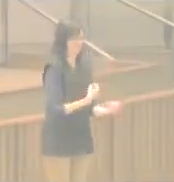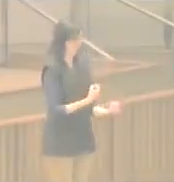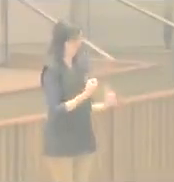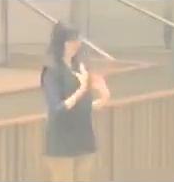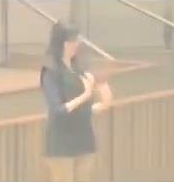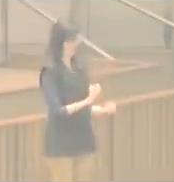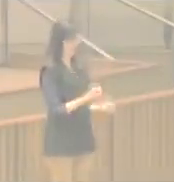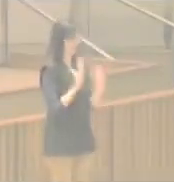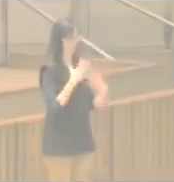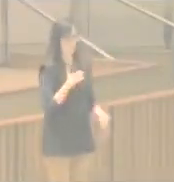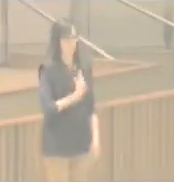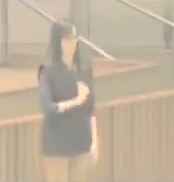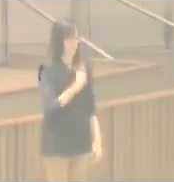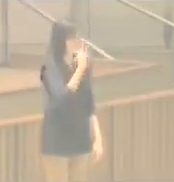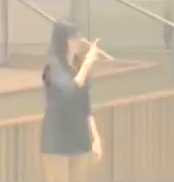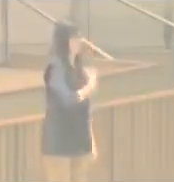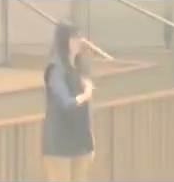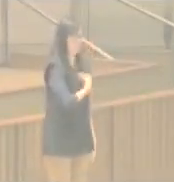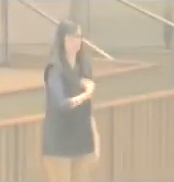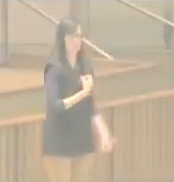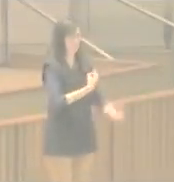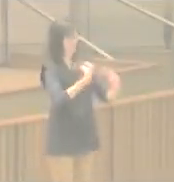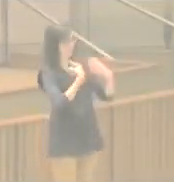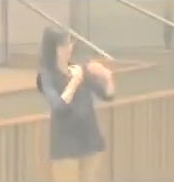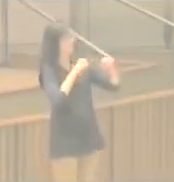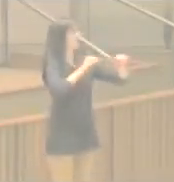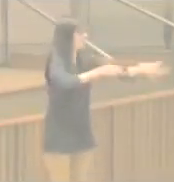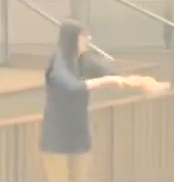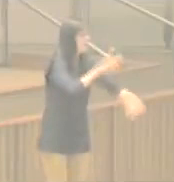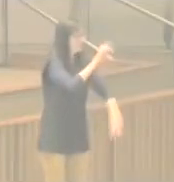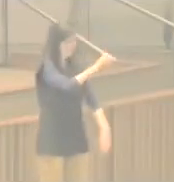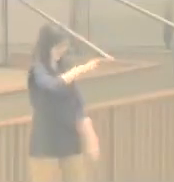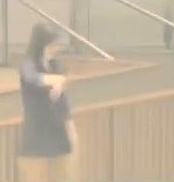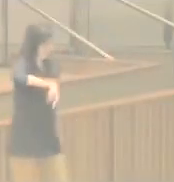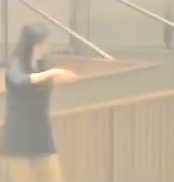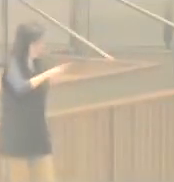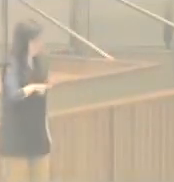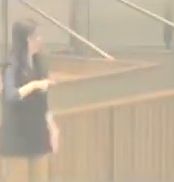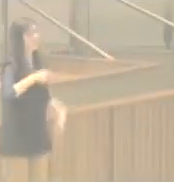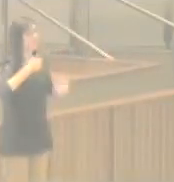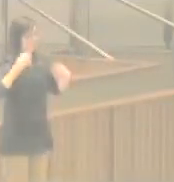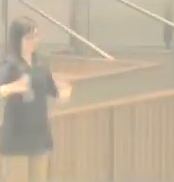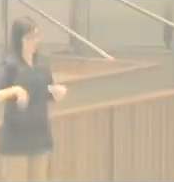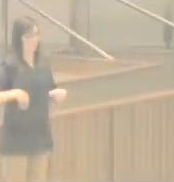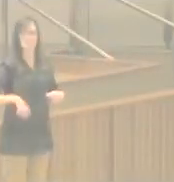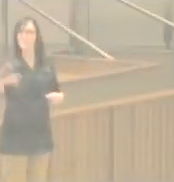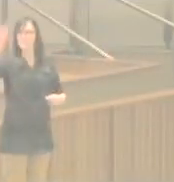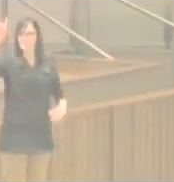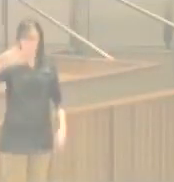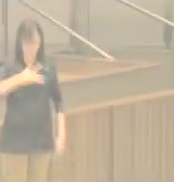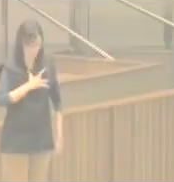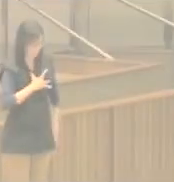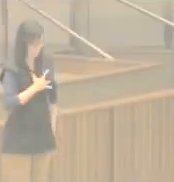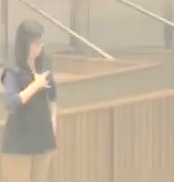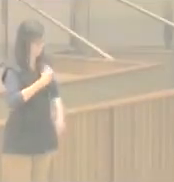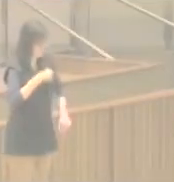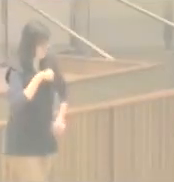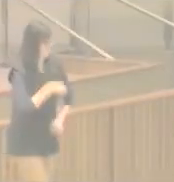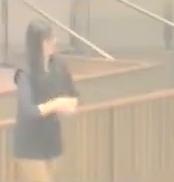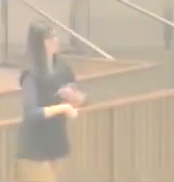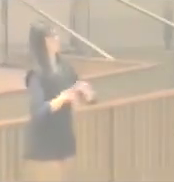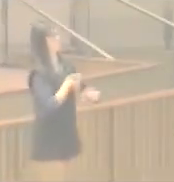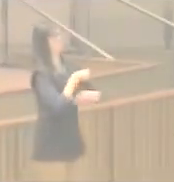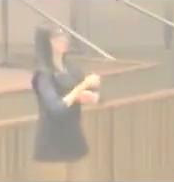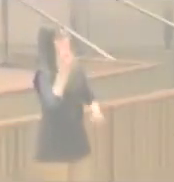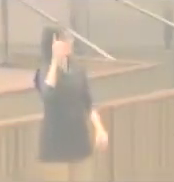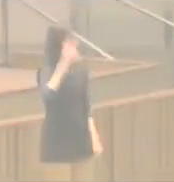de Deus para a minha vida e para a sua vida. Se você é um restaurado de Deus, Deus te